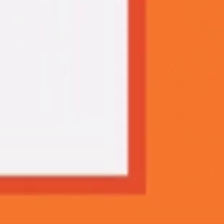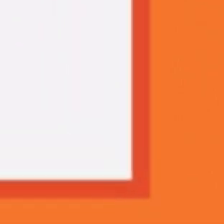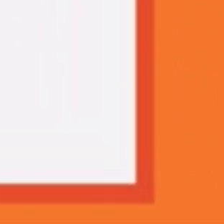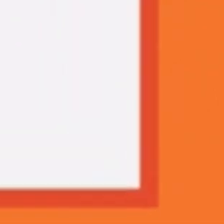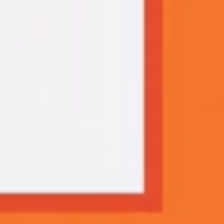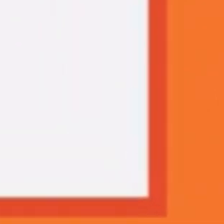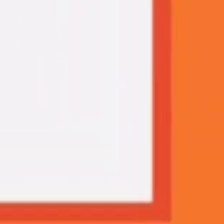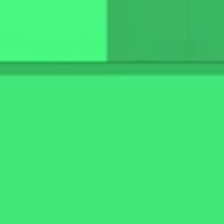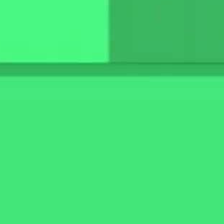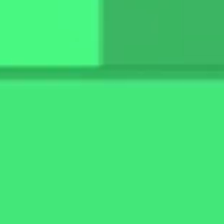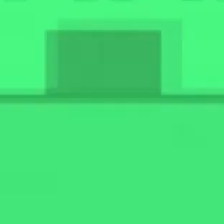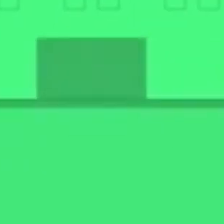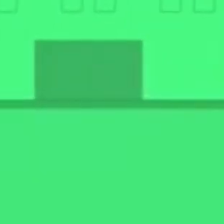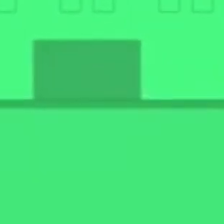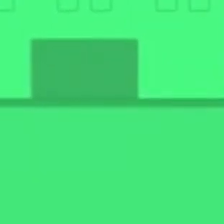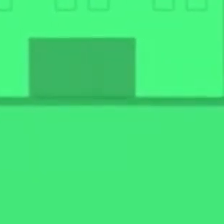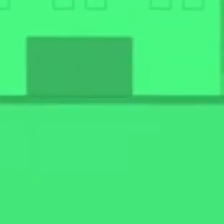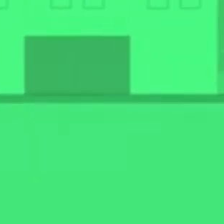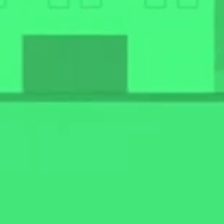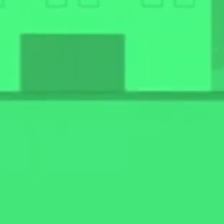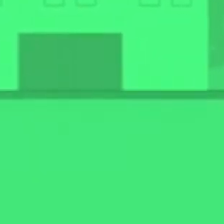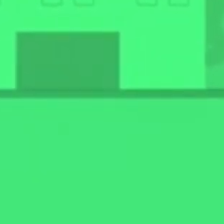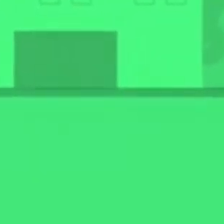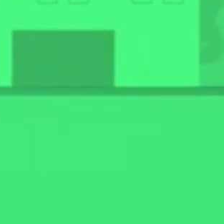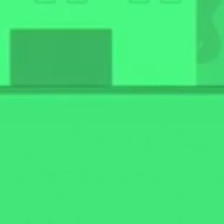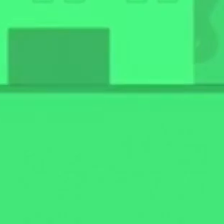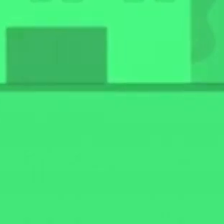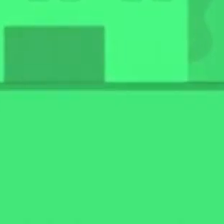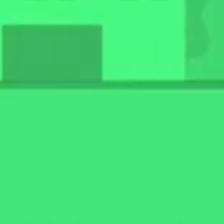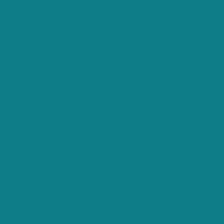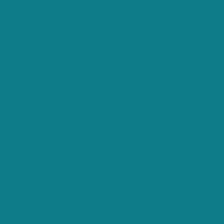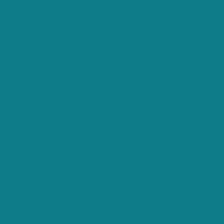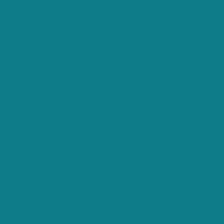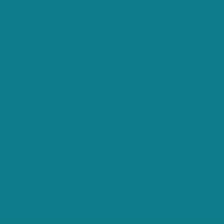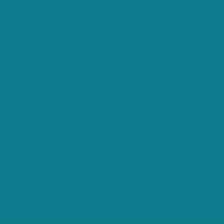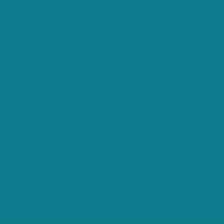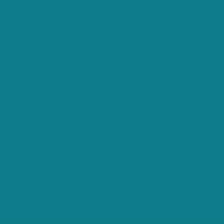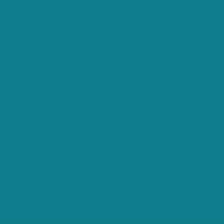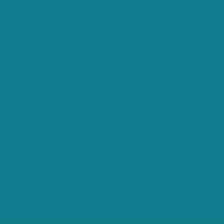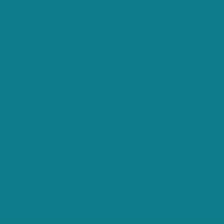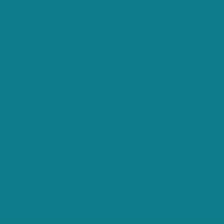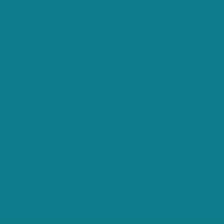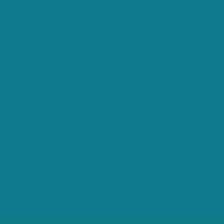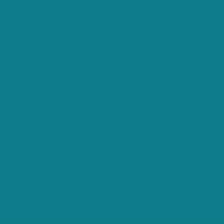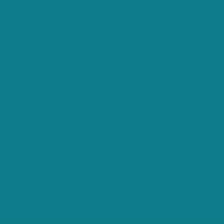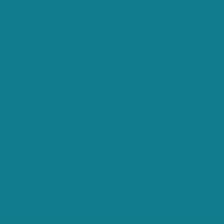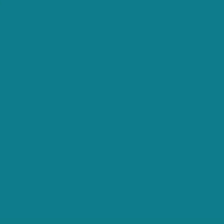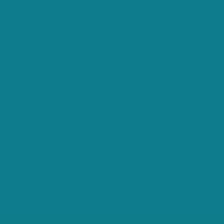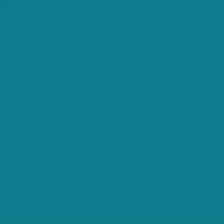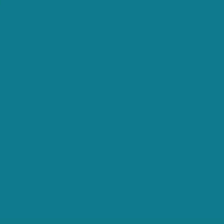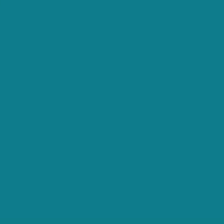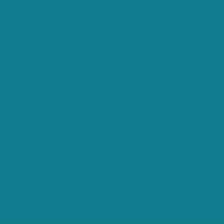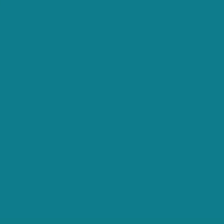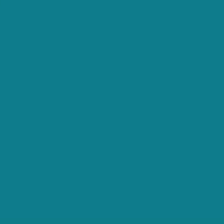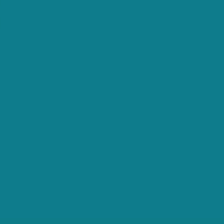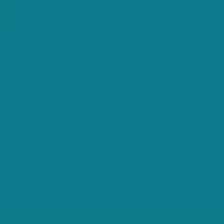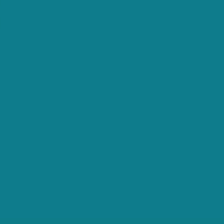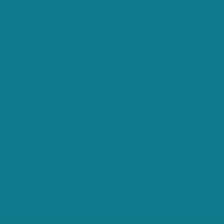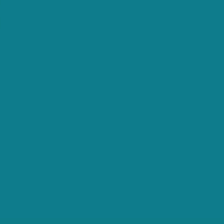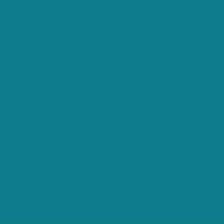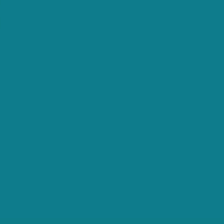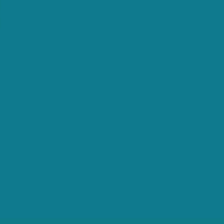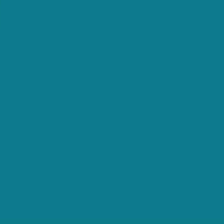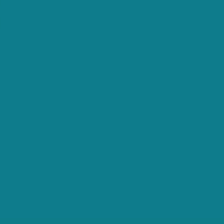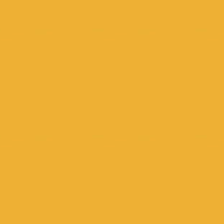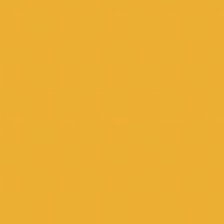for detectado e tratado em centros especializados, mais chances ele tem de cura. E ajude as associações da CONIAC a cuidar